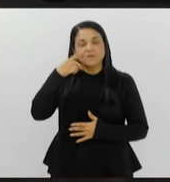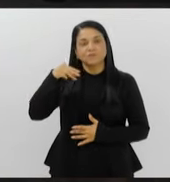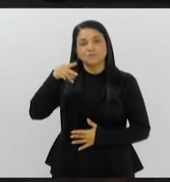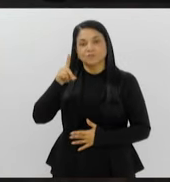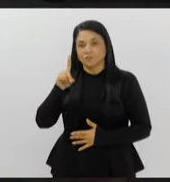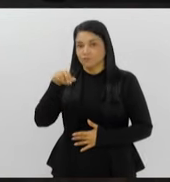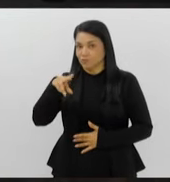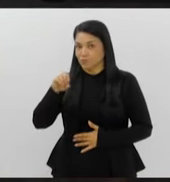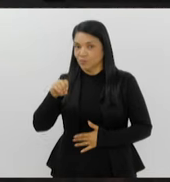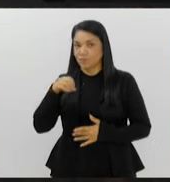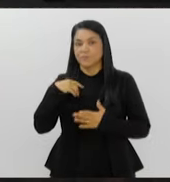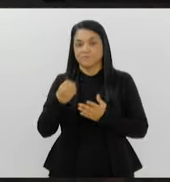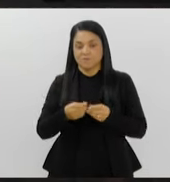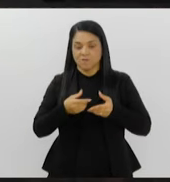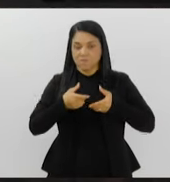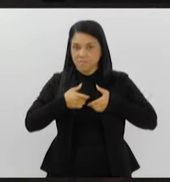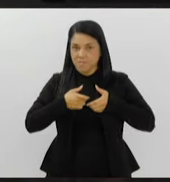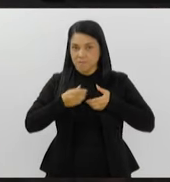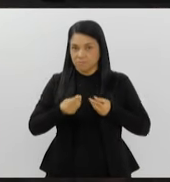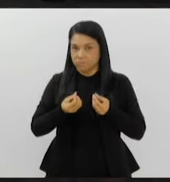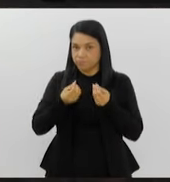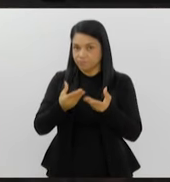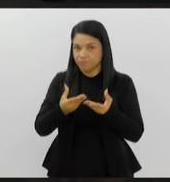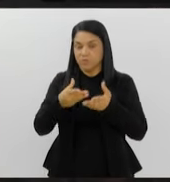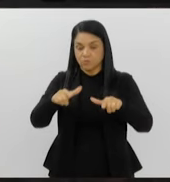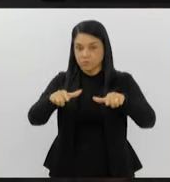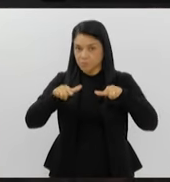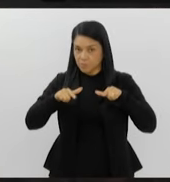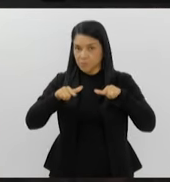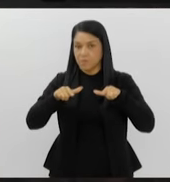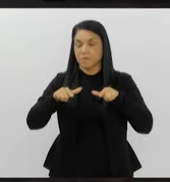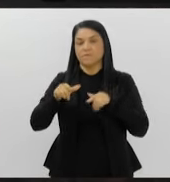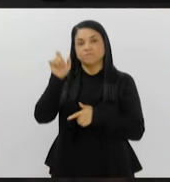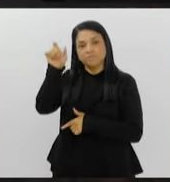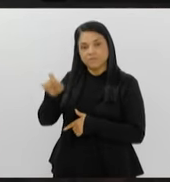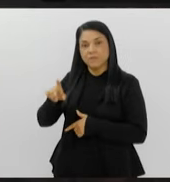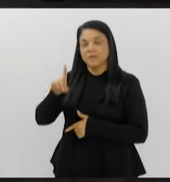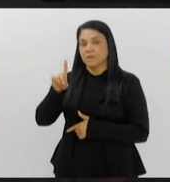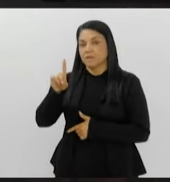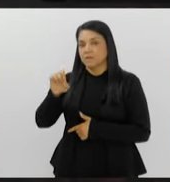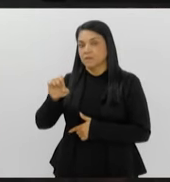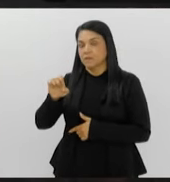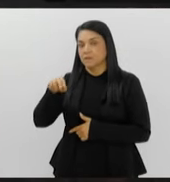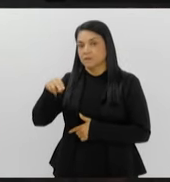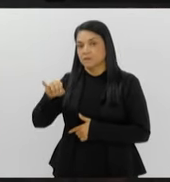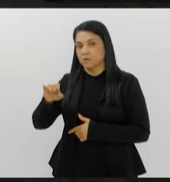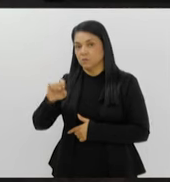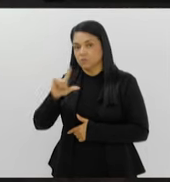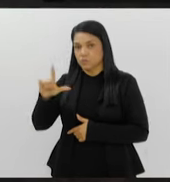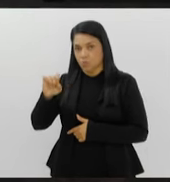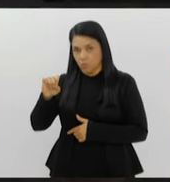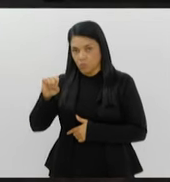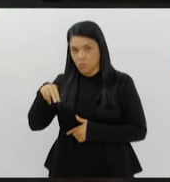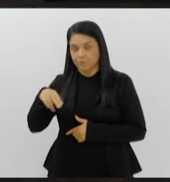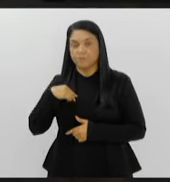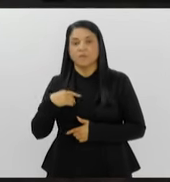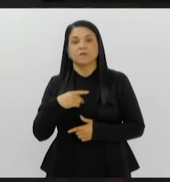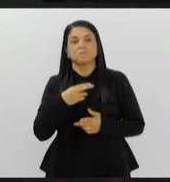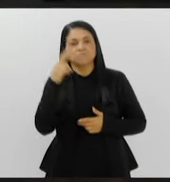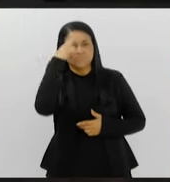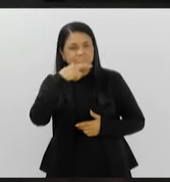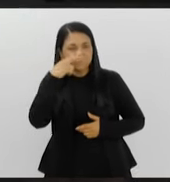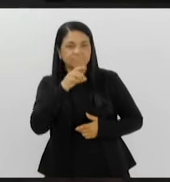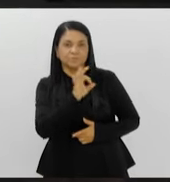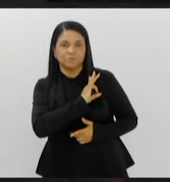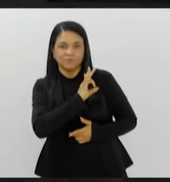Dino, que concede a medalha Tiradentes, o respectivo diploma ao ilustríssimo Denilson Emanuel Dias, inspetor de polícia do Estado do Rio de